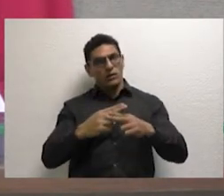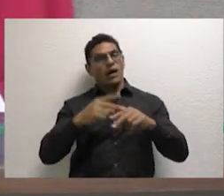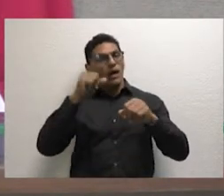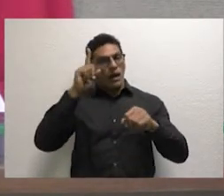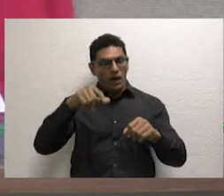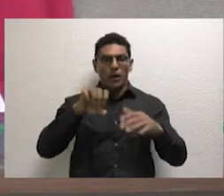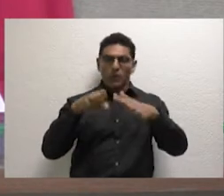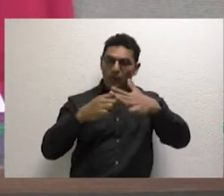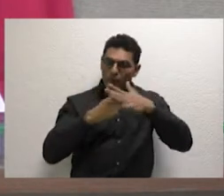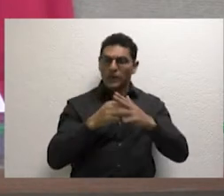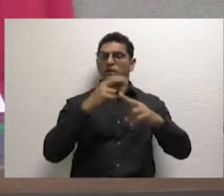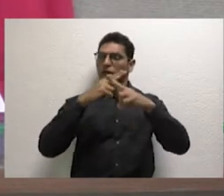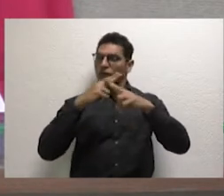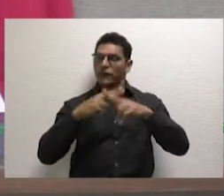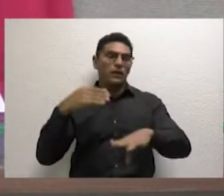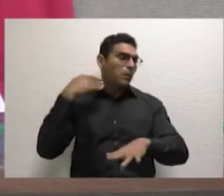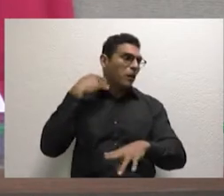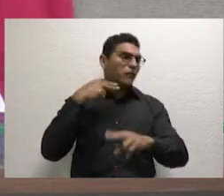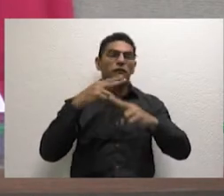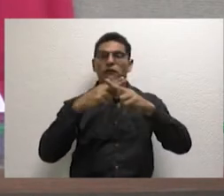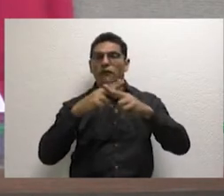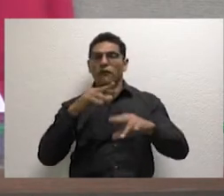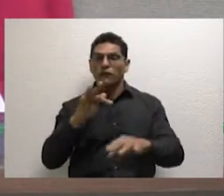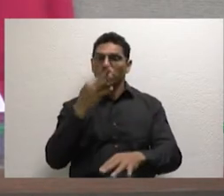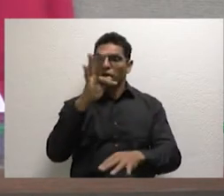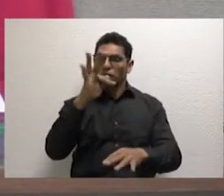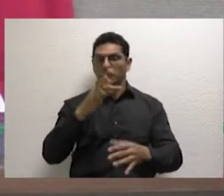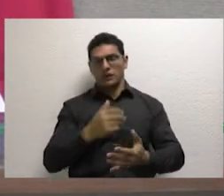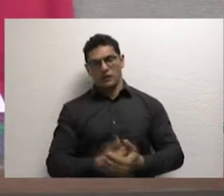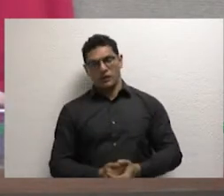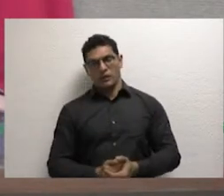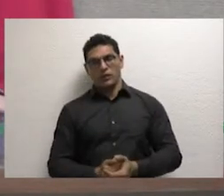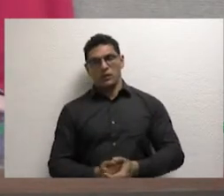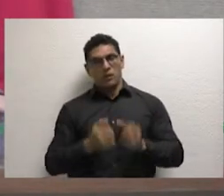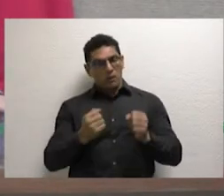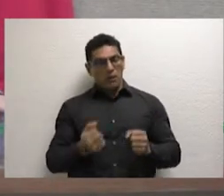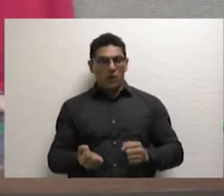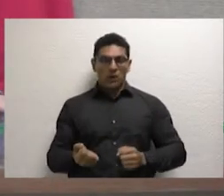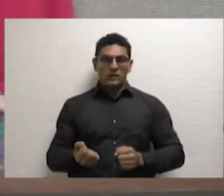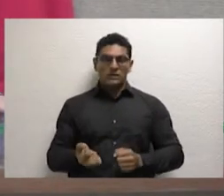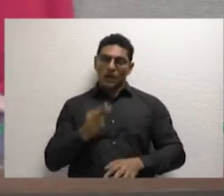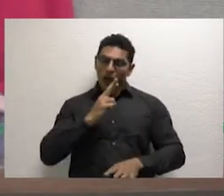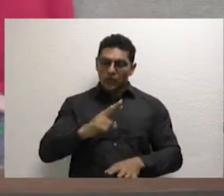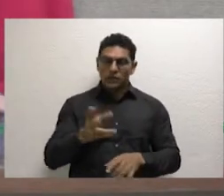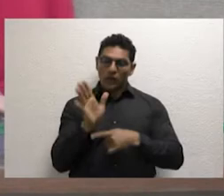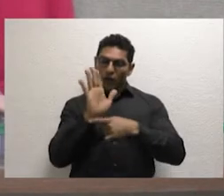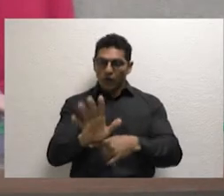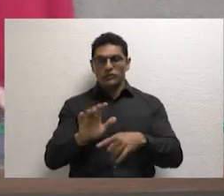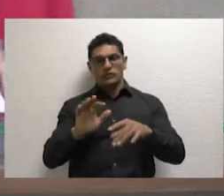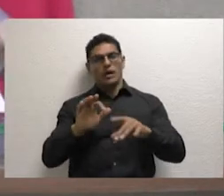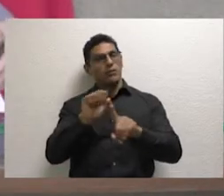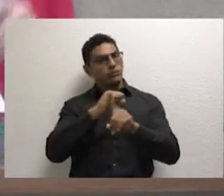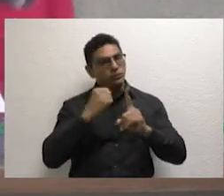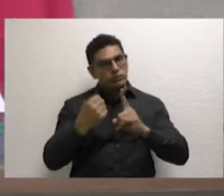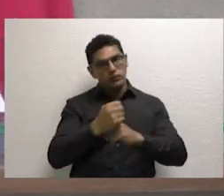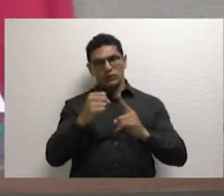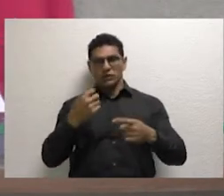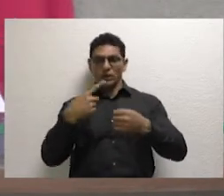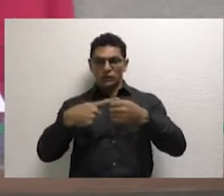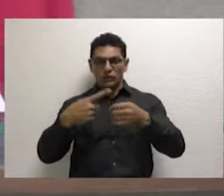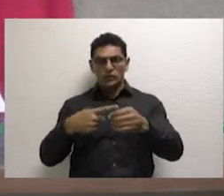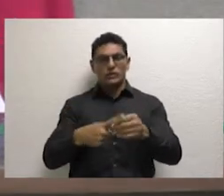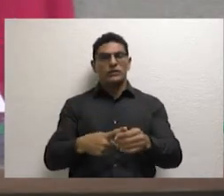federal, é um banco federal, para que possa imediatamente resolver esse problema. A população não pode, imagina uma pessoa que